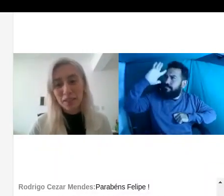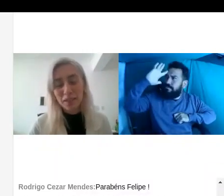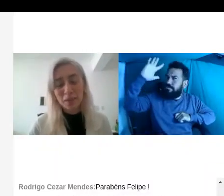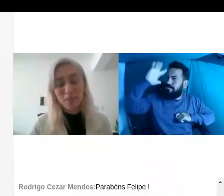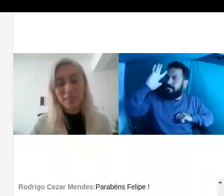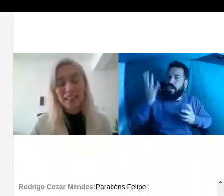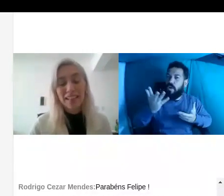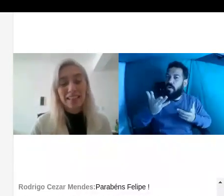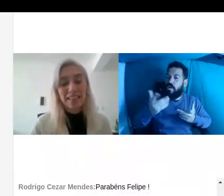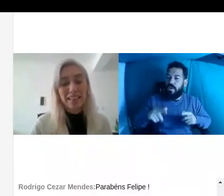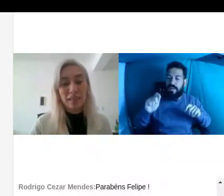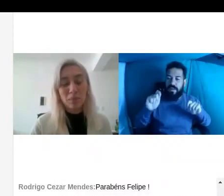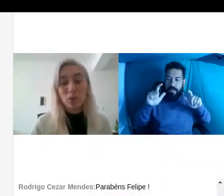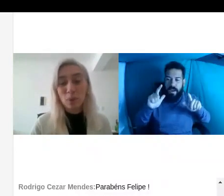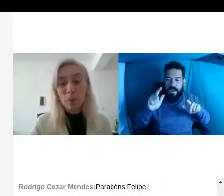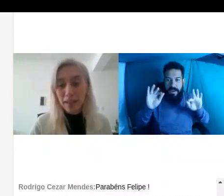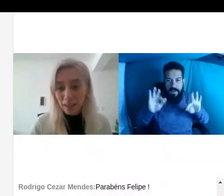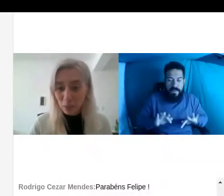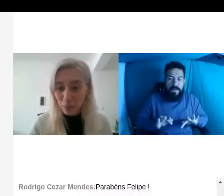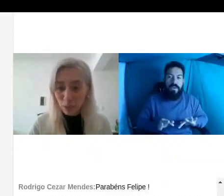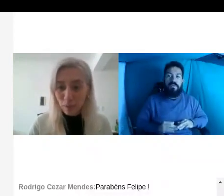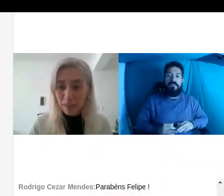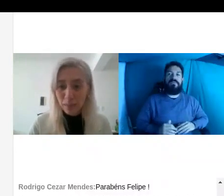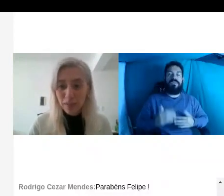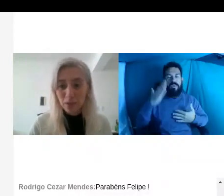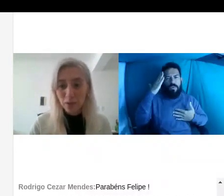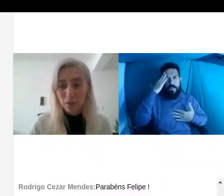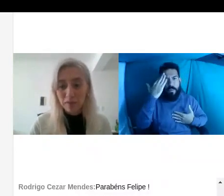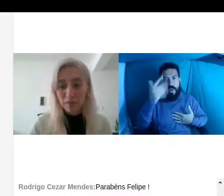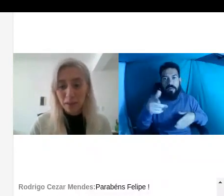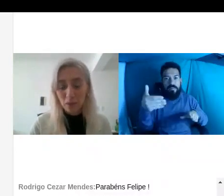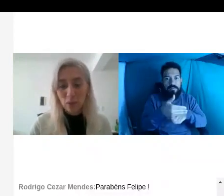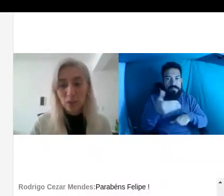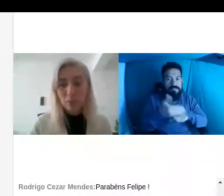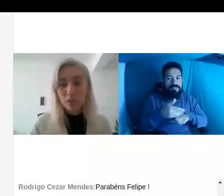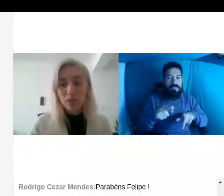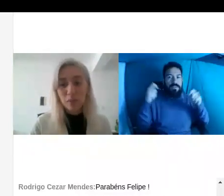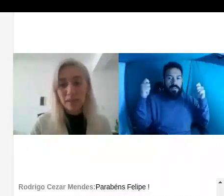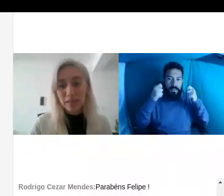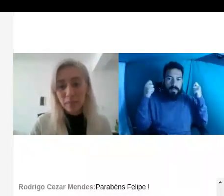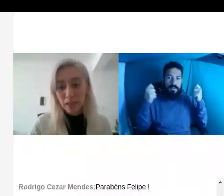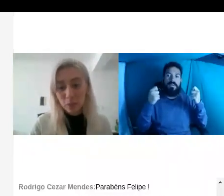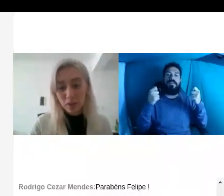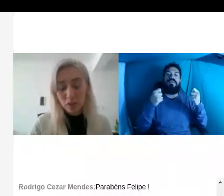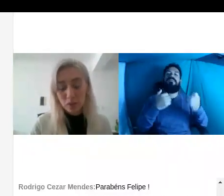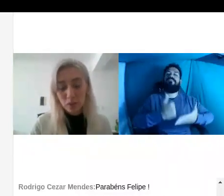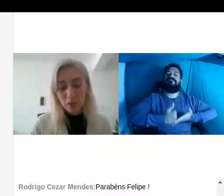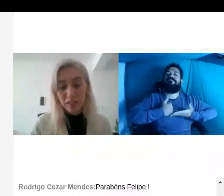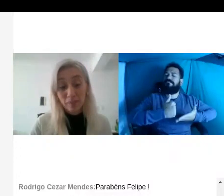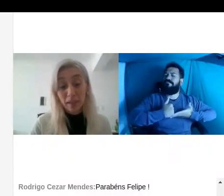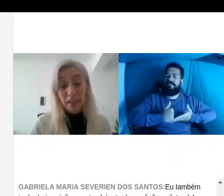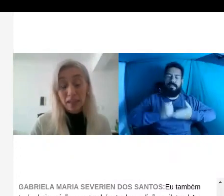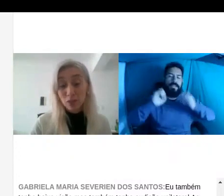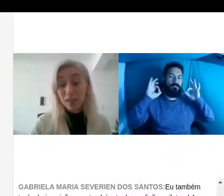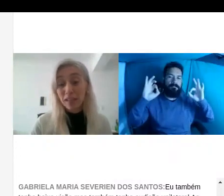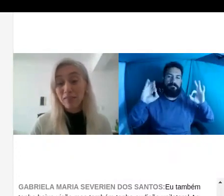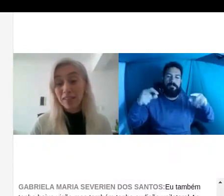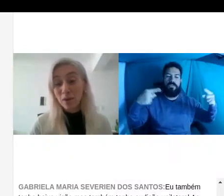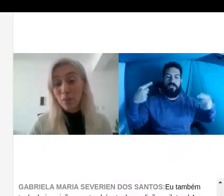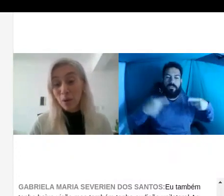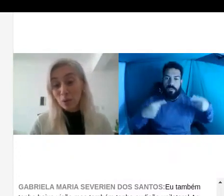manhã. E muito obrigado pela tua participação no nosso evento, contribuíste imensamente para as discussões. Eu só